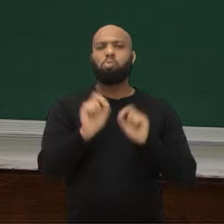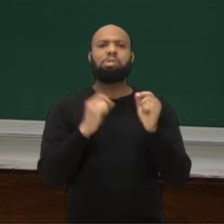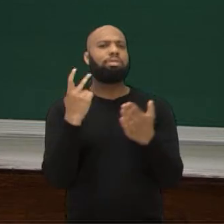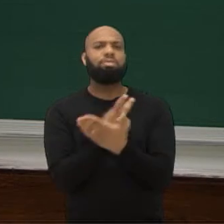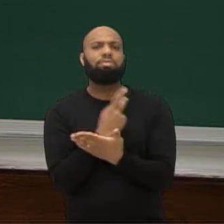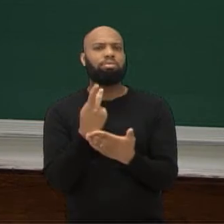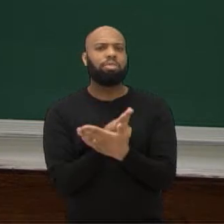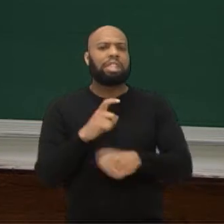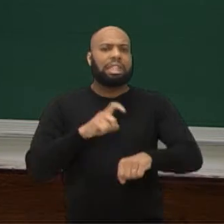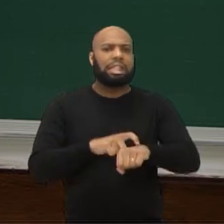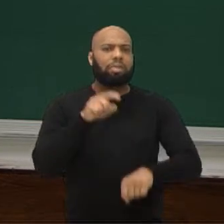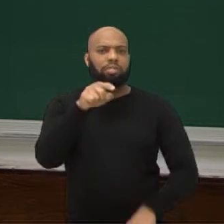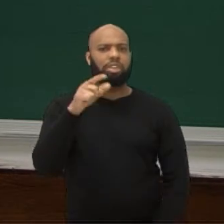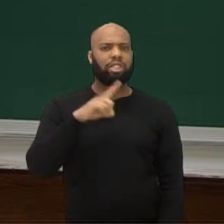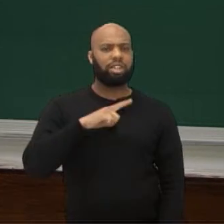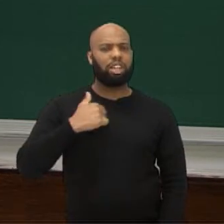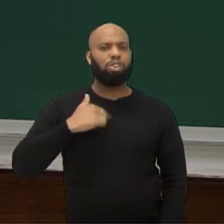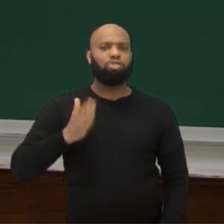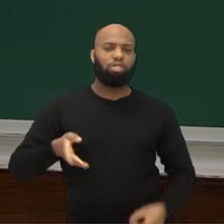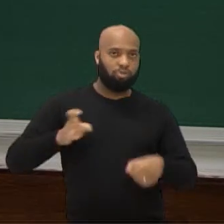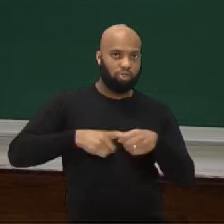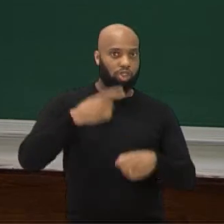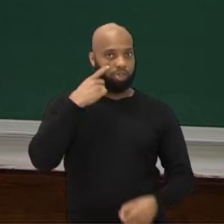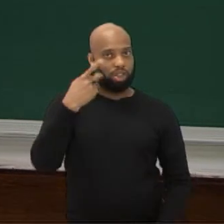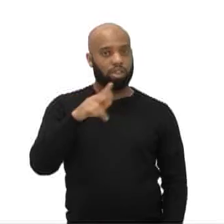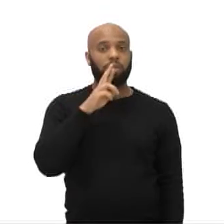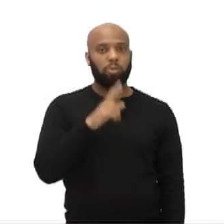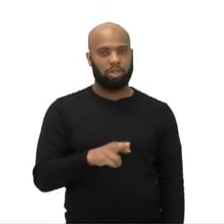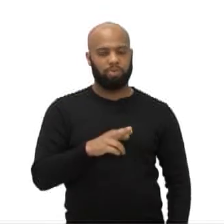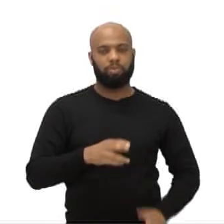errada? Então, tempinho para vocês e nós já voltamos.